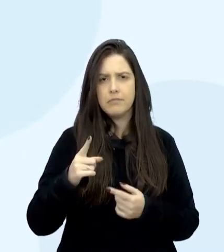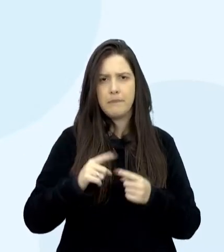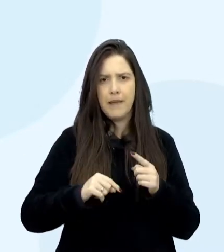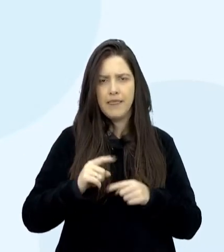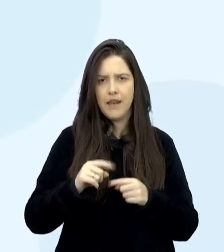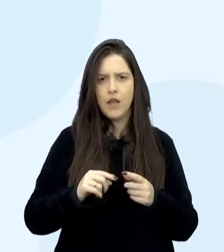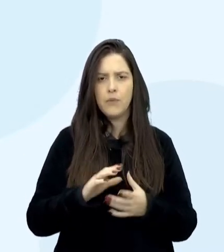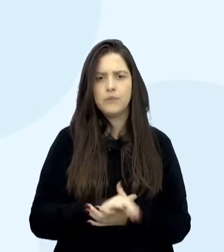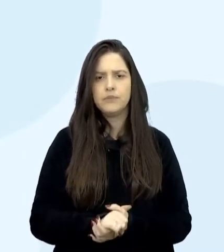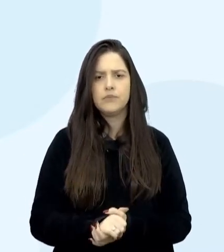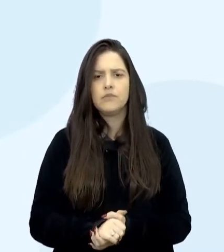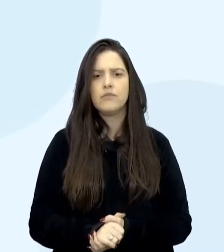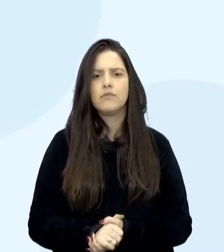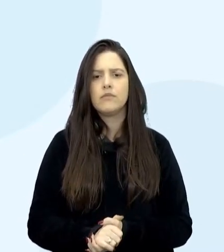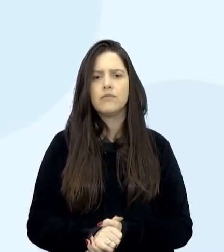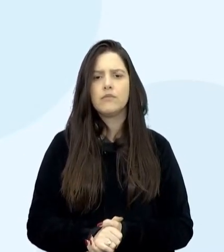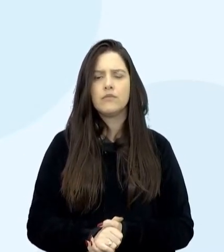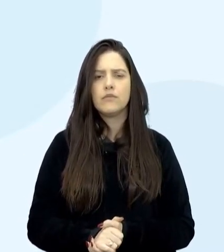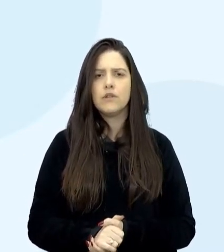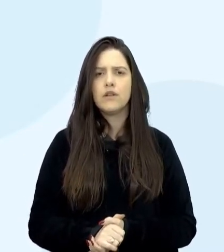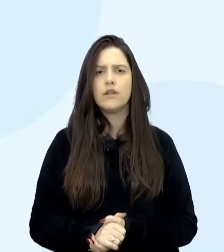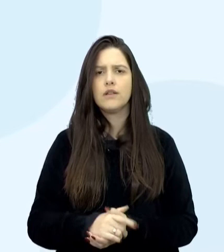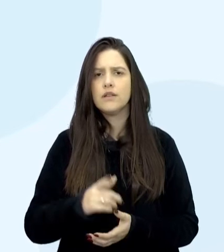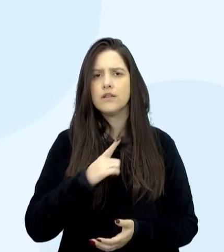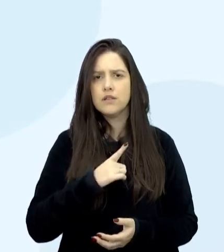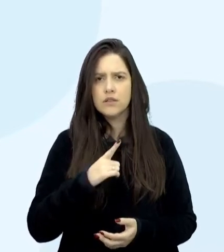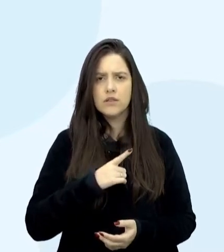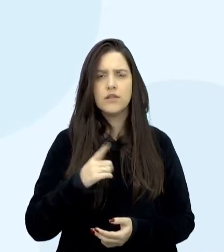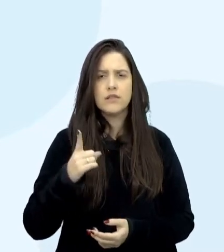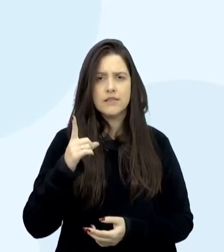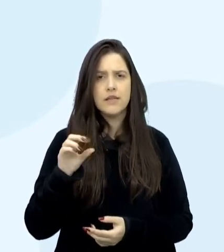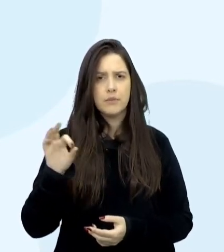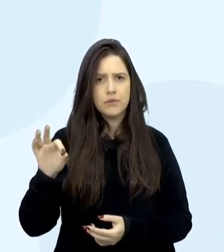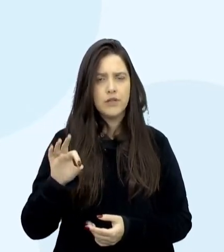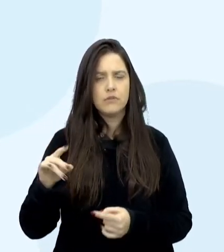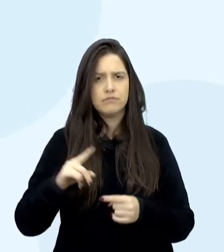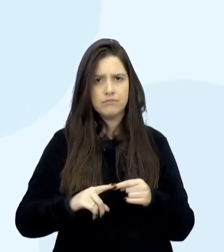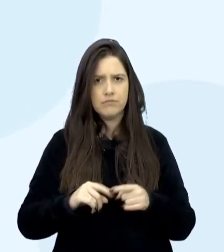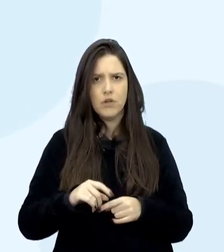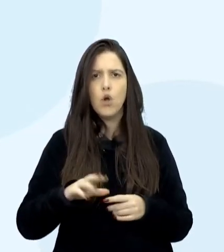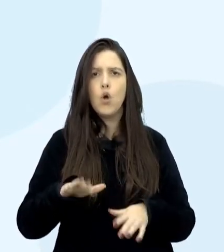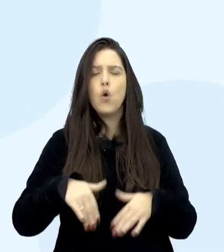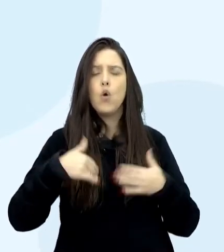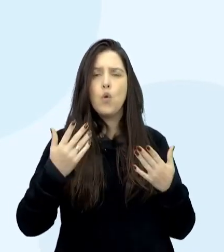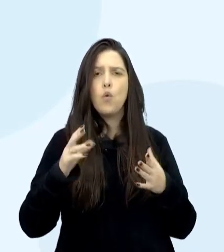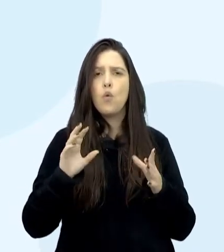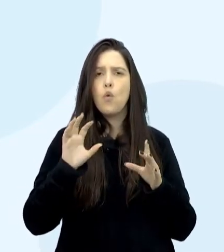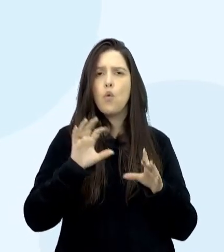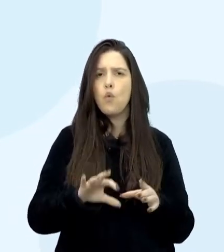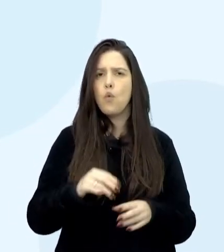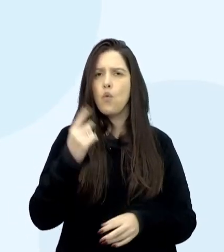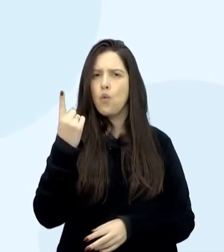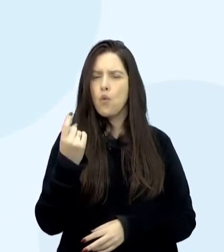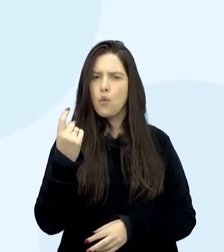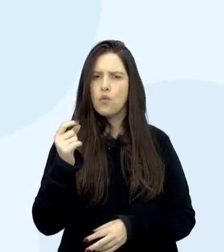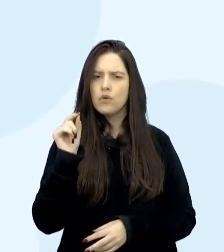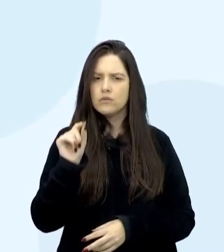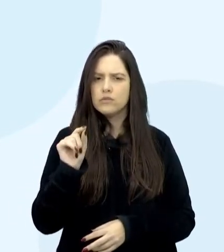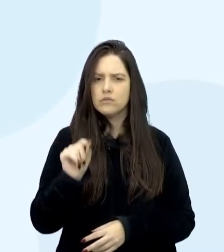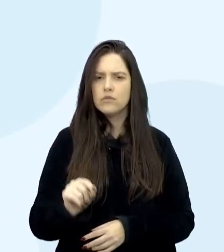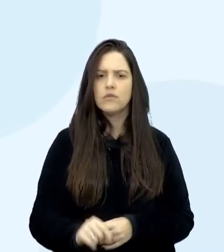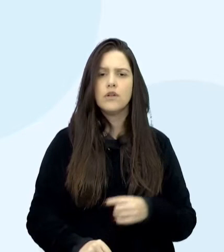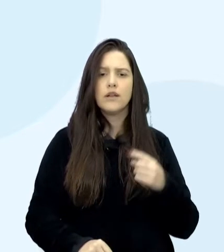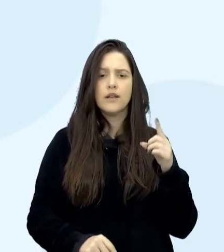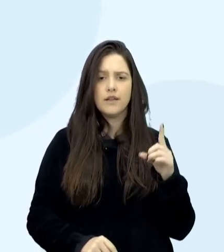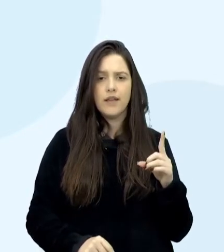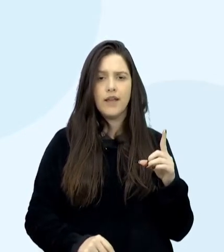1 quilo, 100 gramas, né? Nós tínhamos aí 100% do material. Então, passou uma unidade de tempo, olha, do D1, por exemplo,